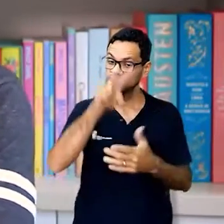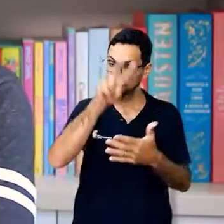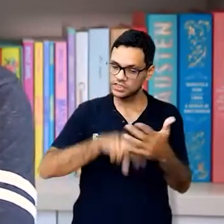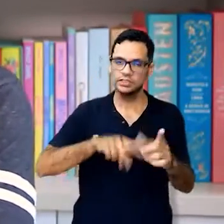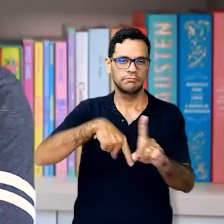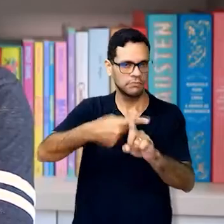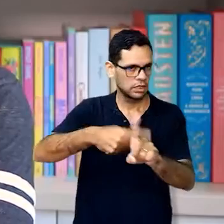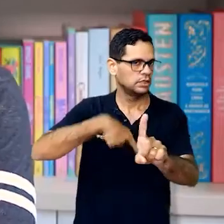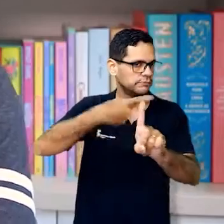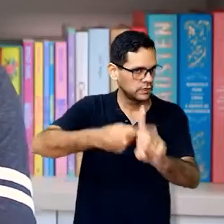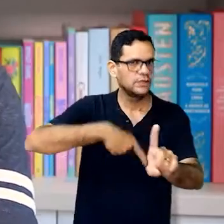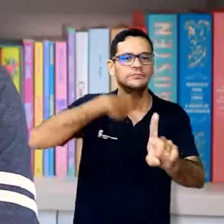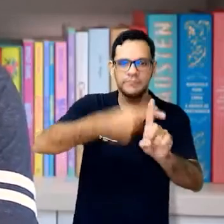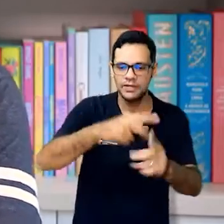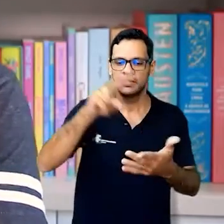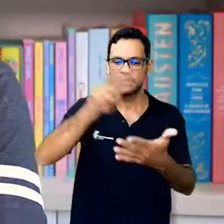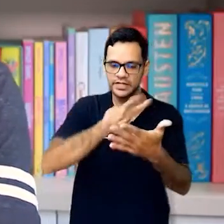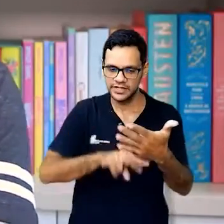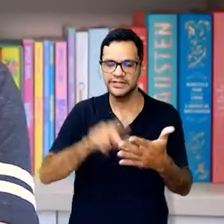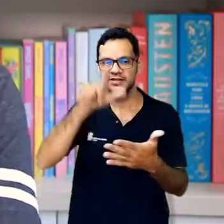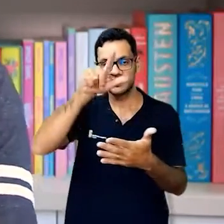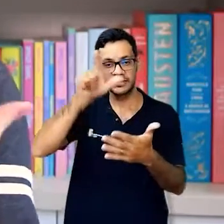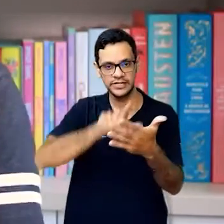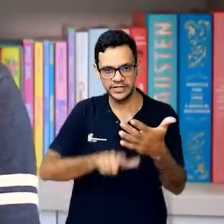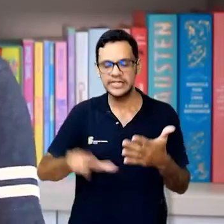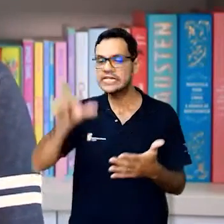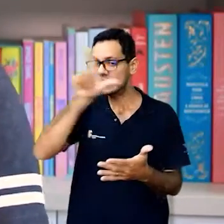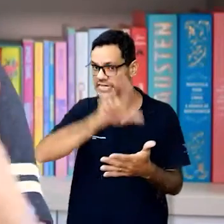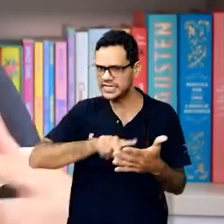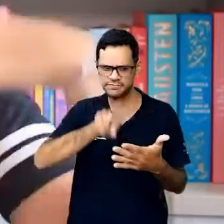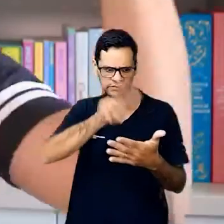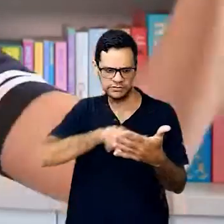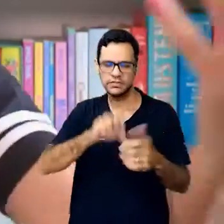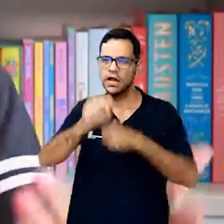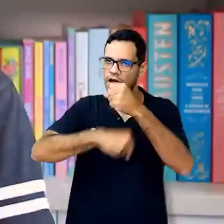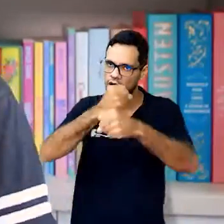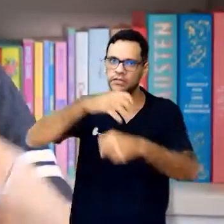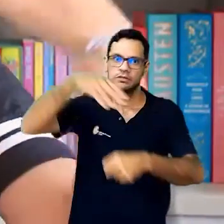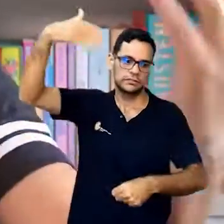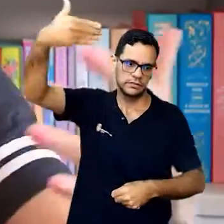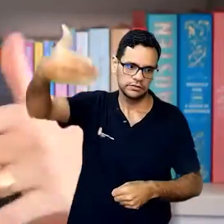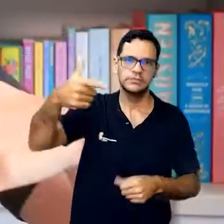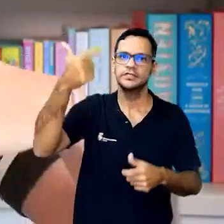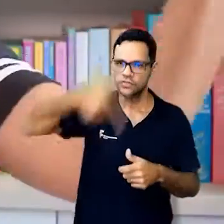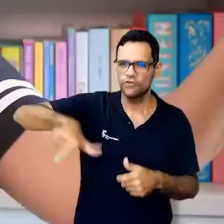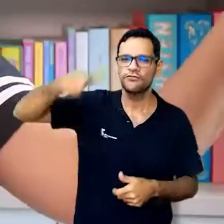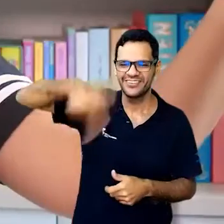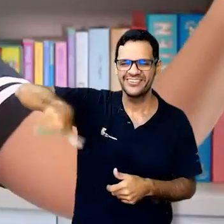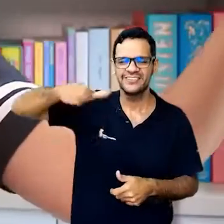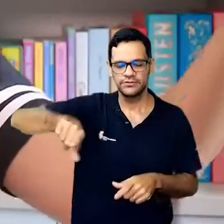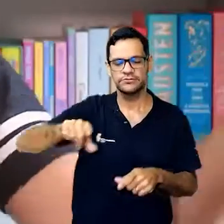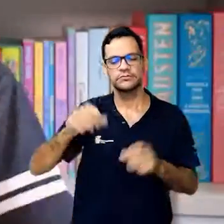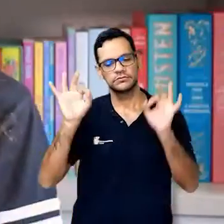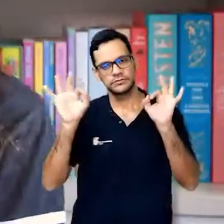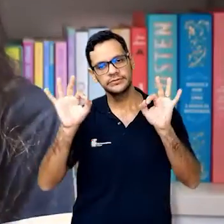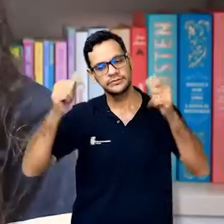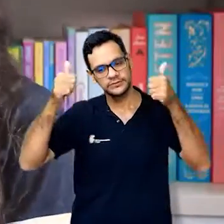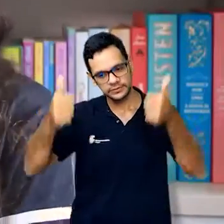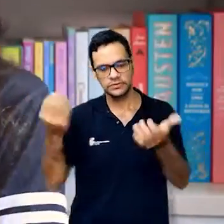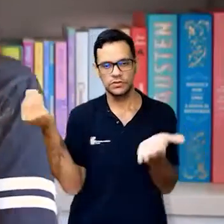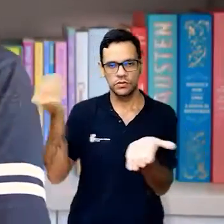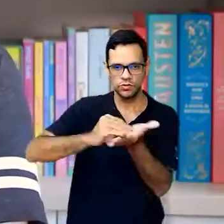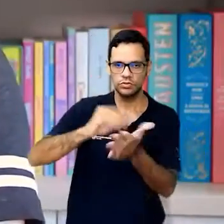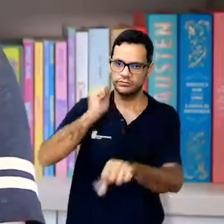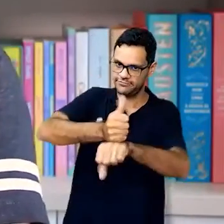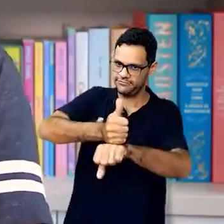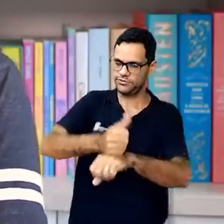eu já li 2 vezes e leria mais e mais. Eu acho que esse é um livro que, com certeza, eu irei reler daqui a alguns anos e talvez reler de novo e de novo. Então,